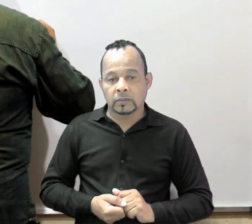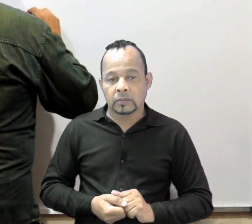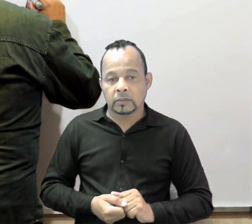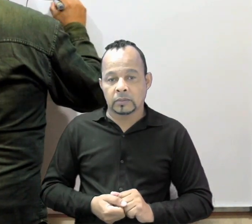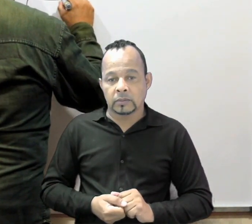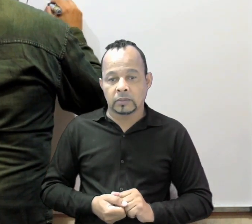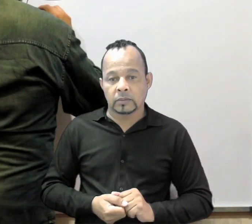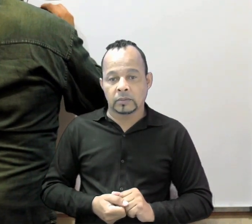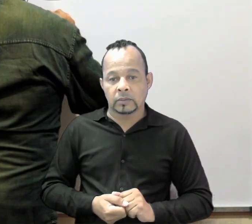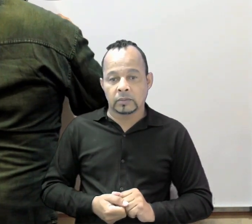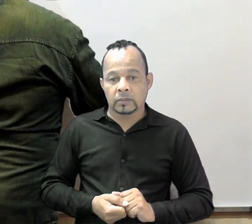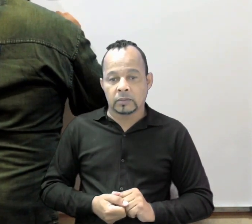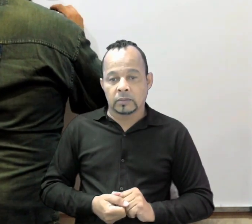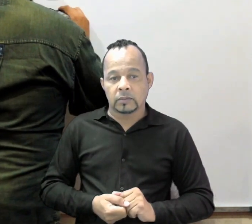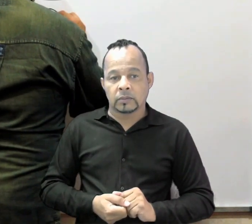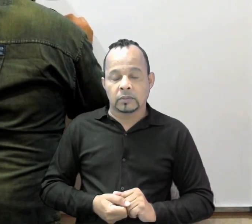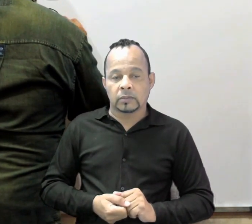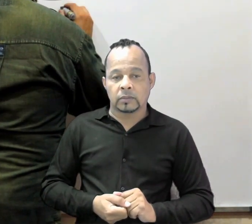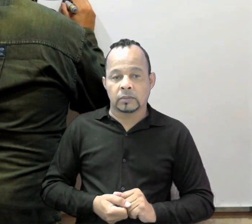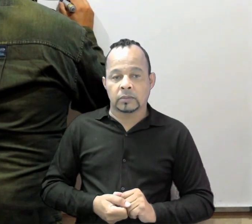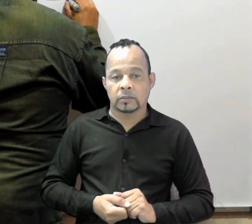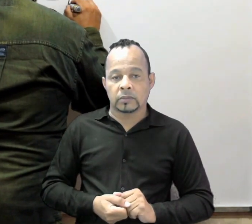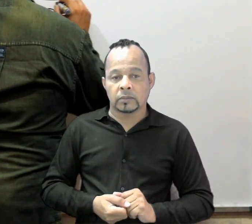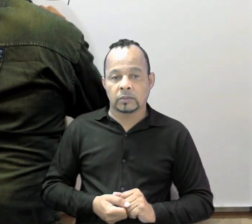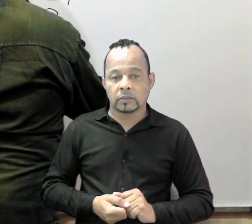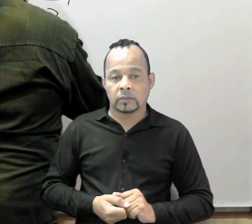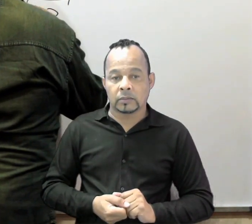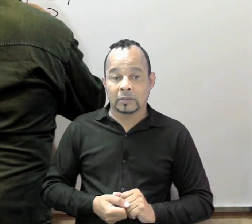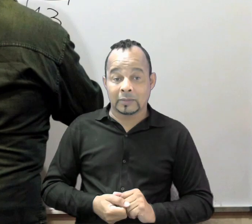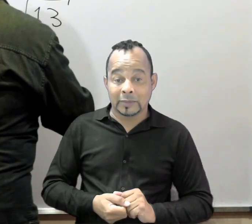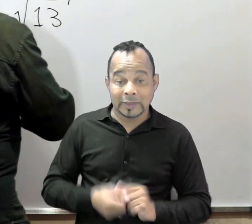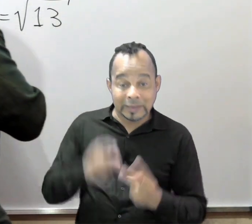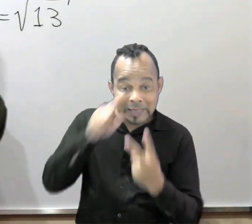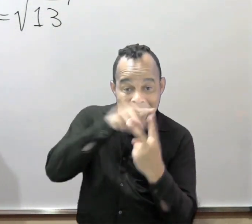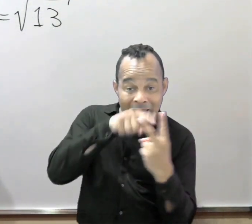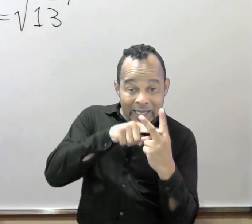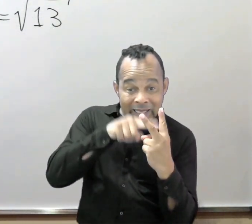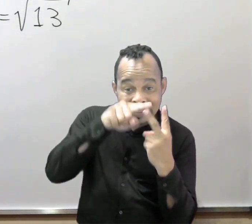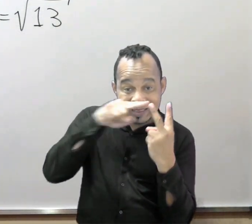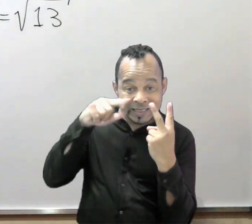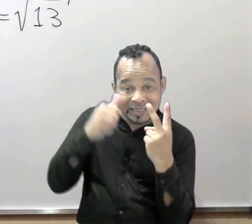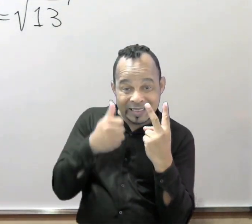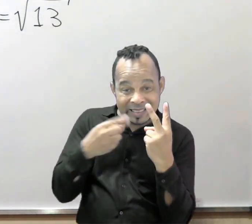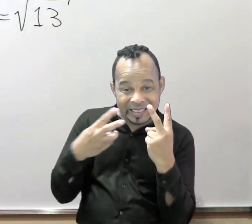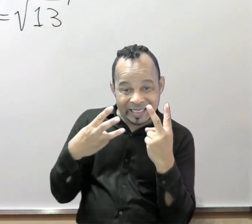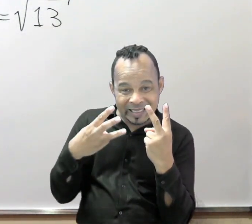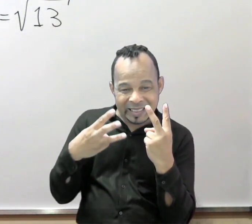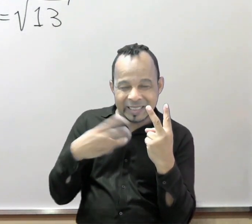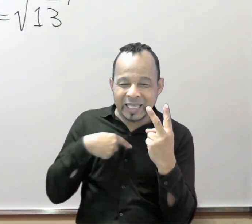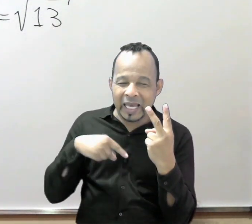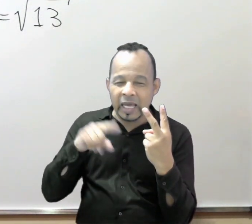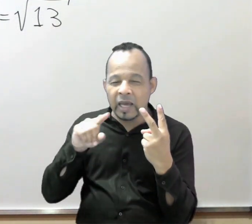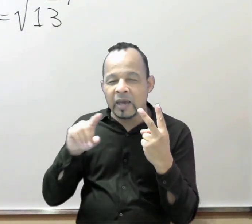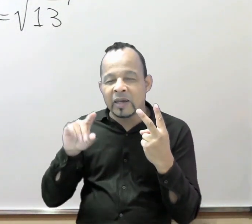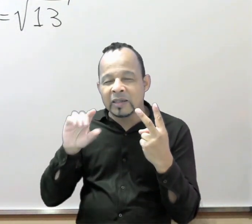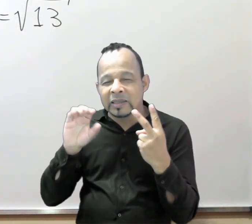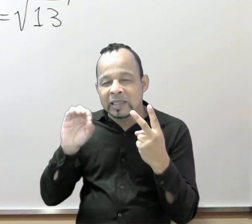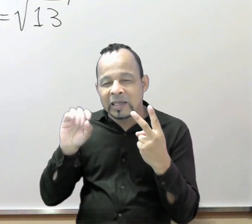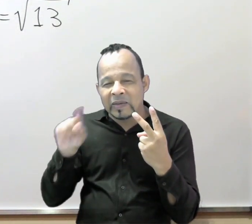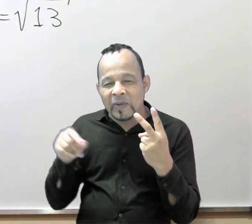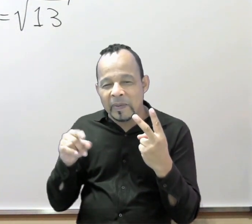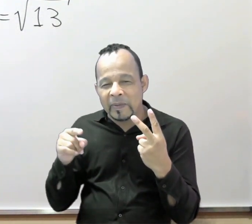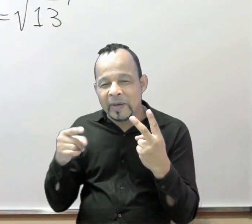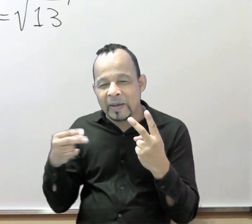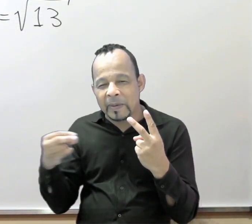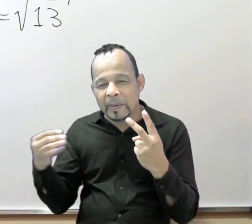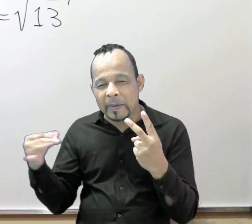4 mais 9, 13, 13 não é uma raiz exata, então